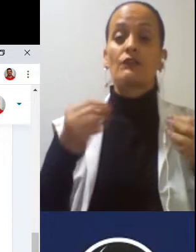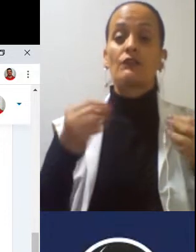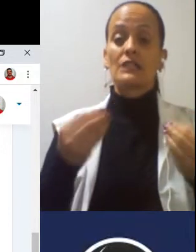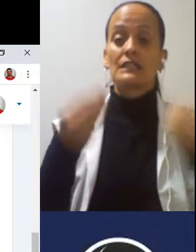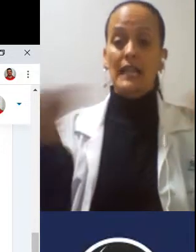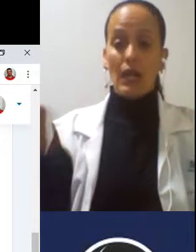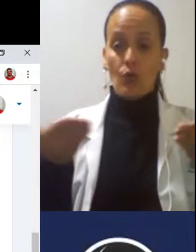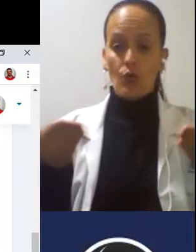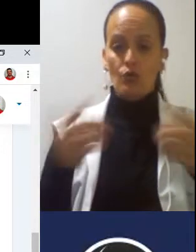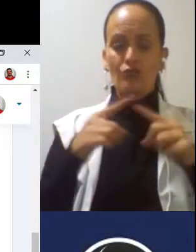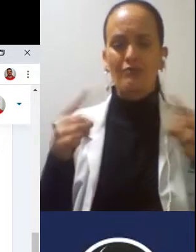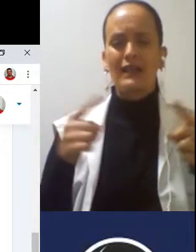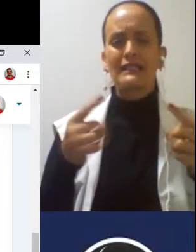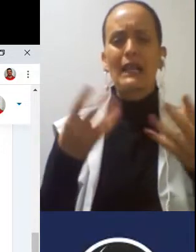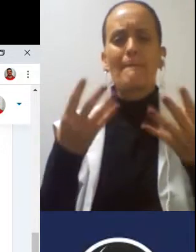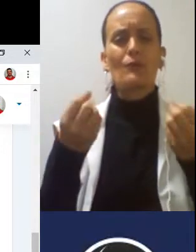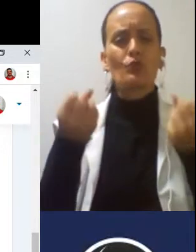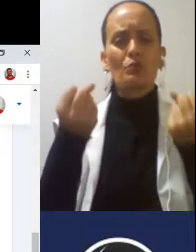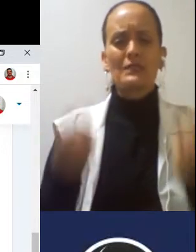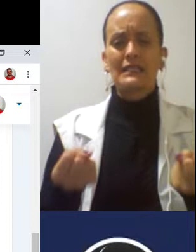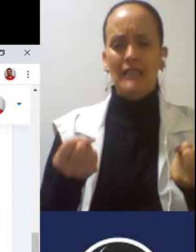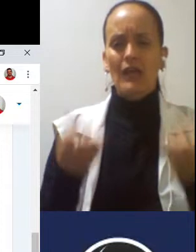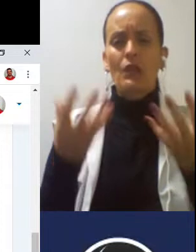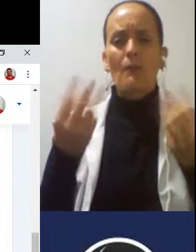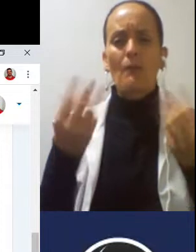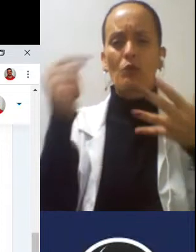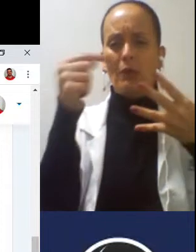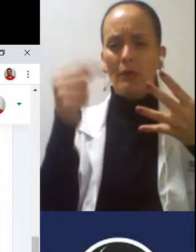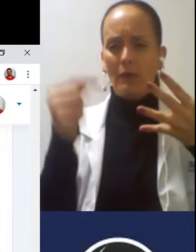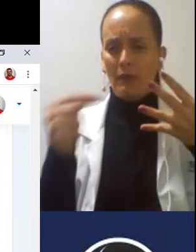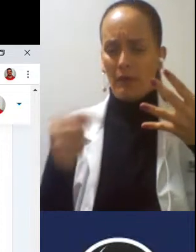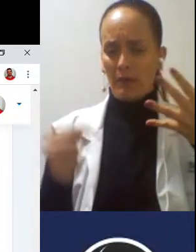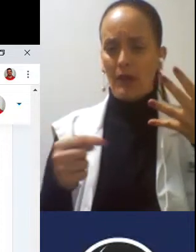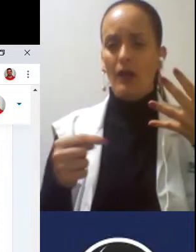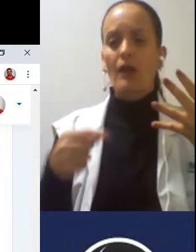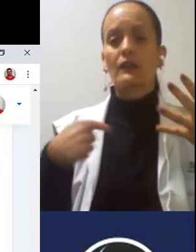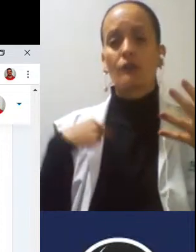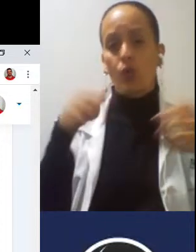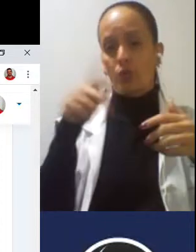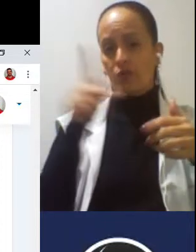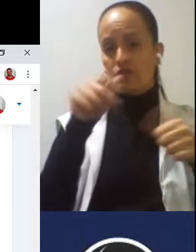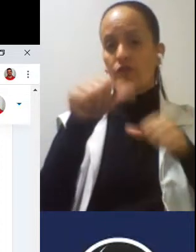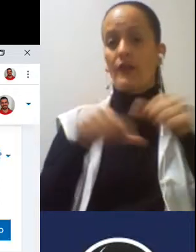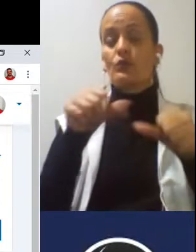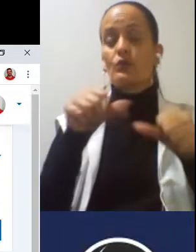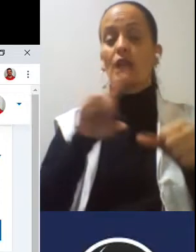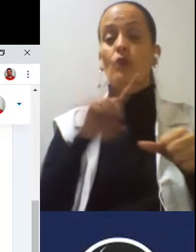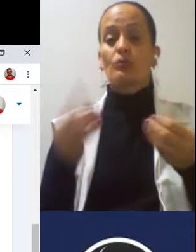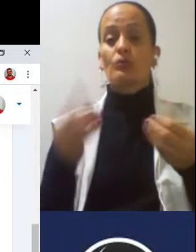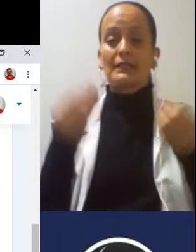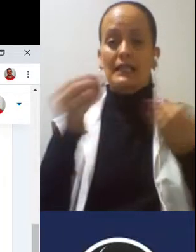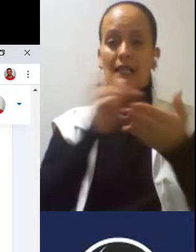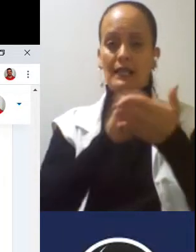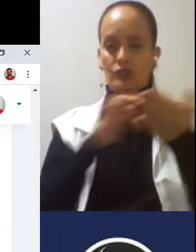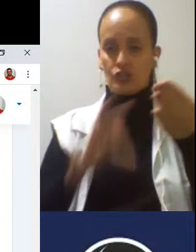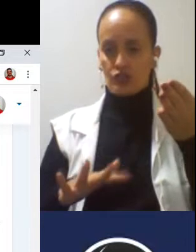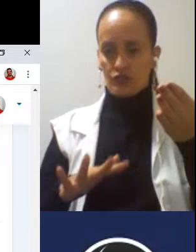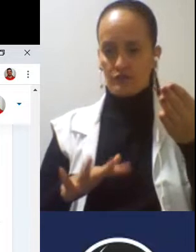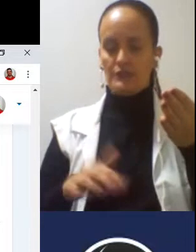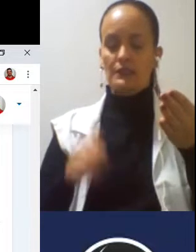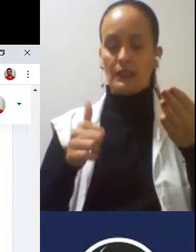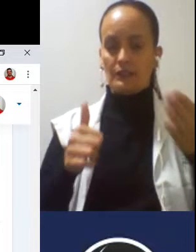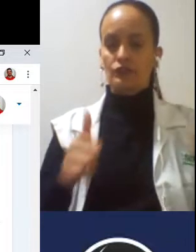conseguir fazer. Como ela é muito complexa, né, tem muitos itens, eu vou até alterar aqui para vocês. Aqui na situação de aprendizagem, ó, mostrar aqui